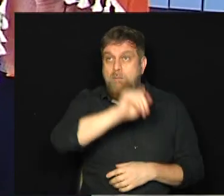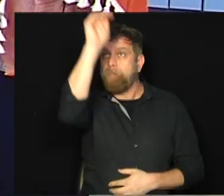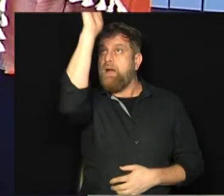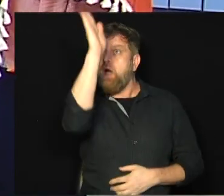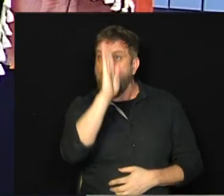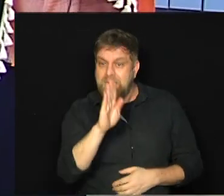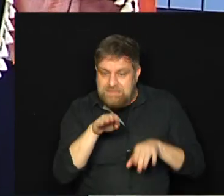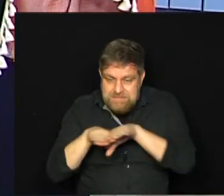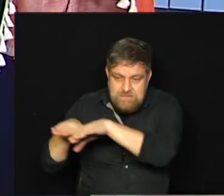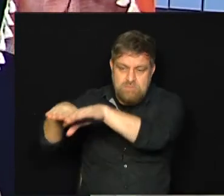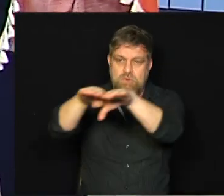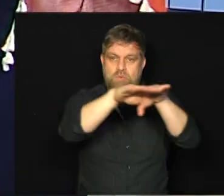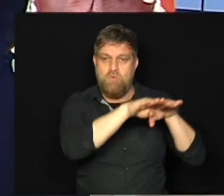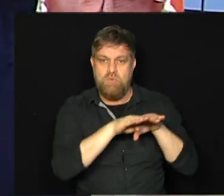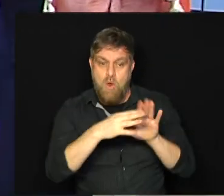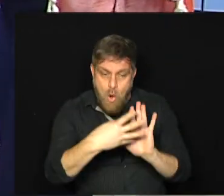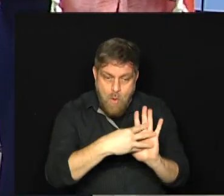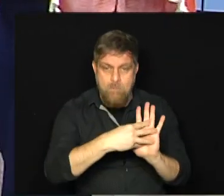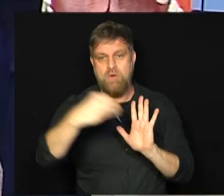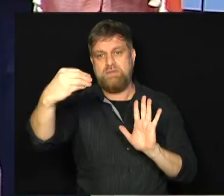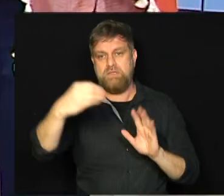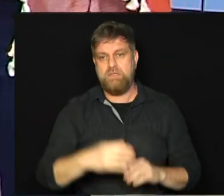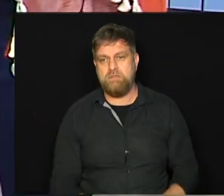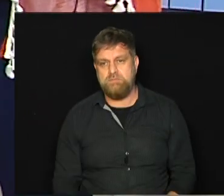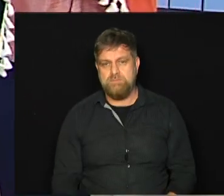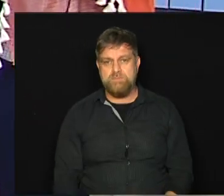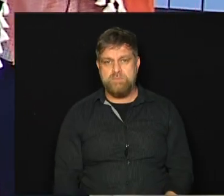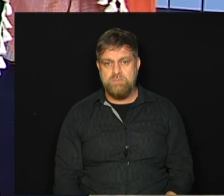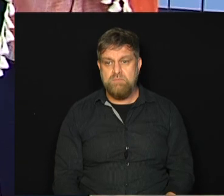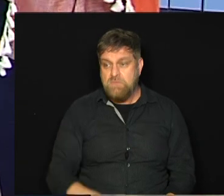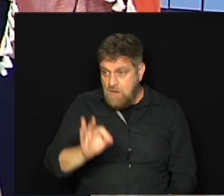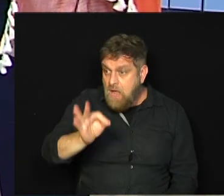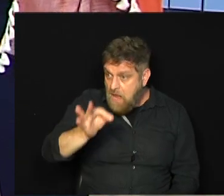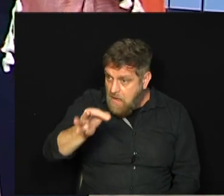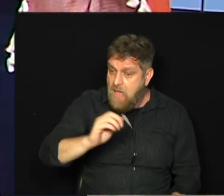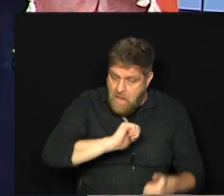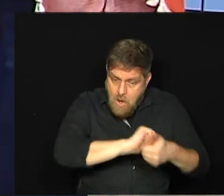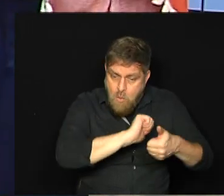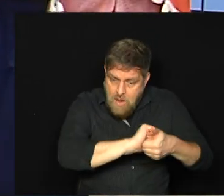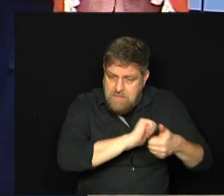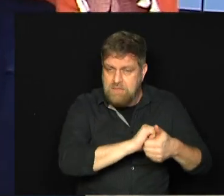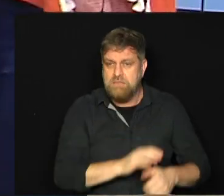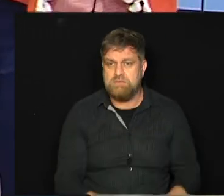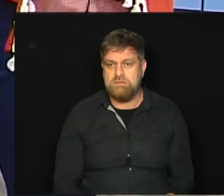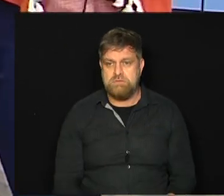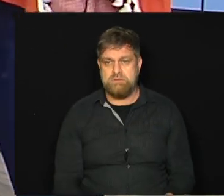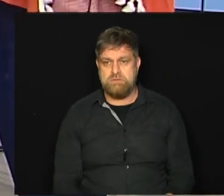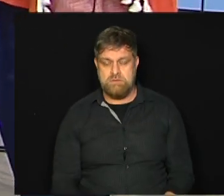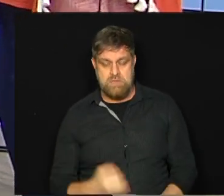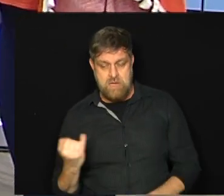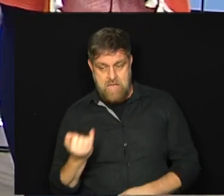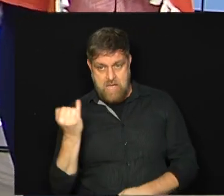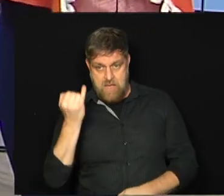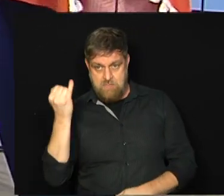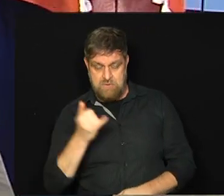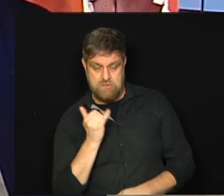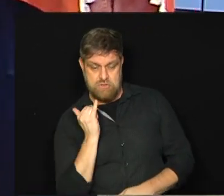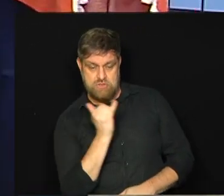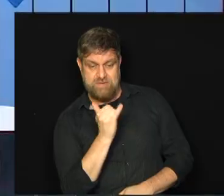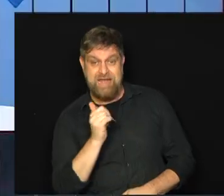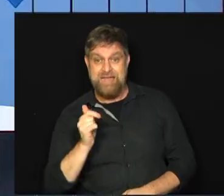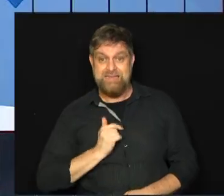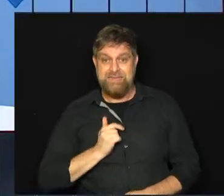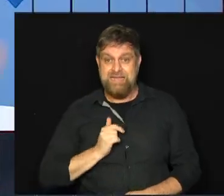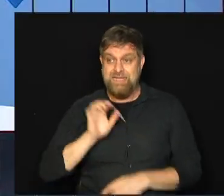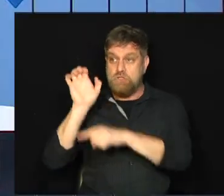atendimento, um padrão de qualidade, né, doutora? A senhora falou dessa quantidade aí de atendimento, inclusive é importante até falar que vem pacientes